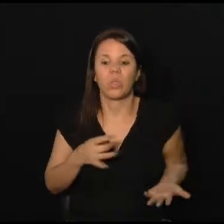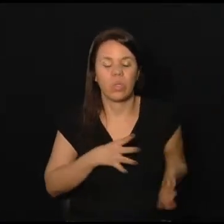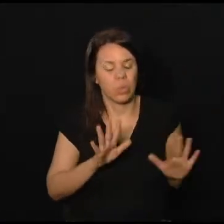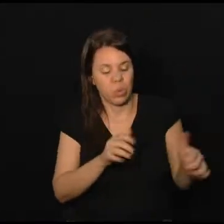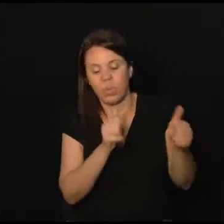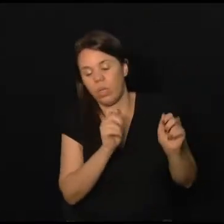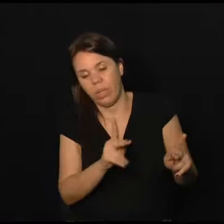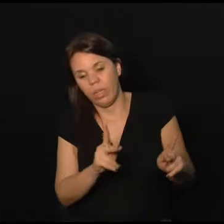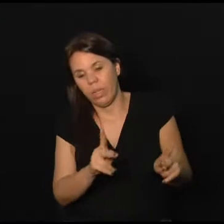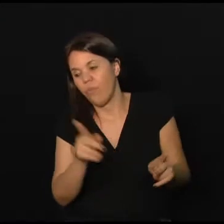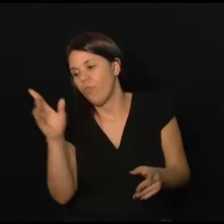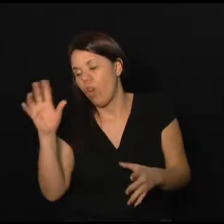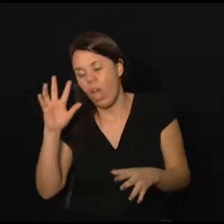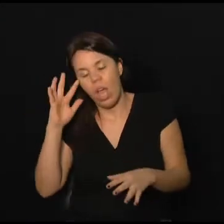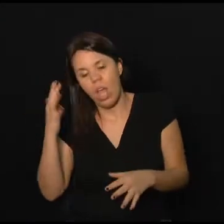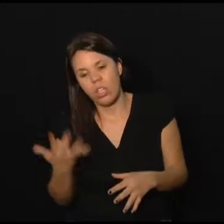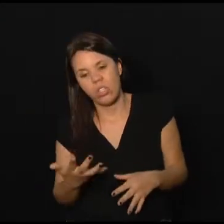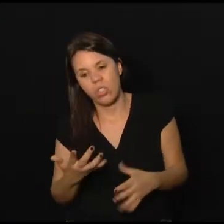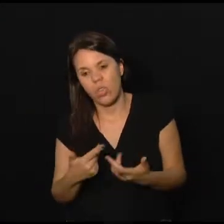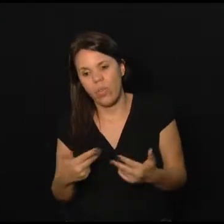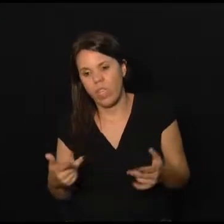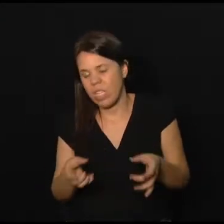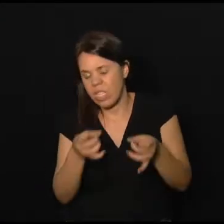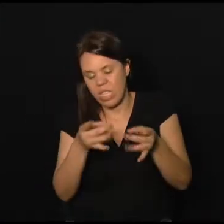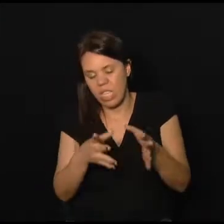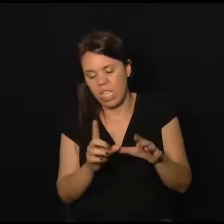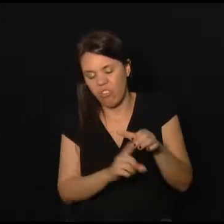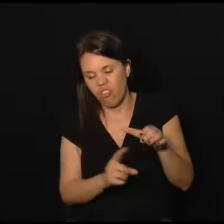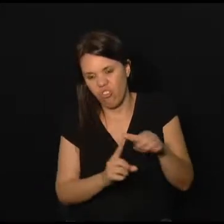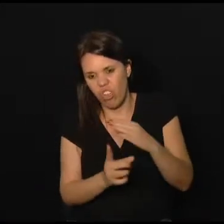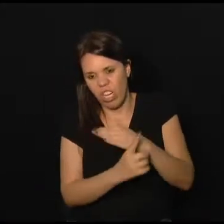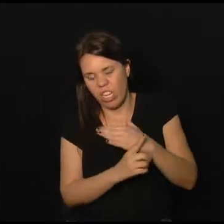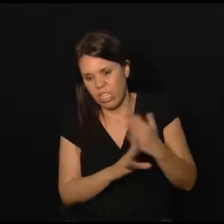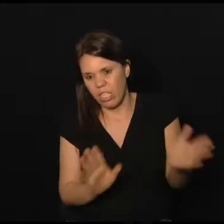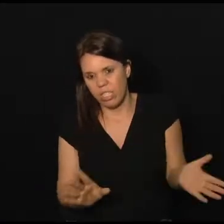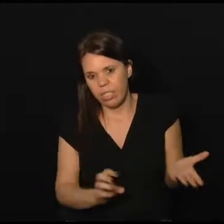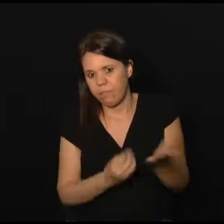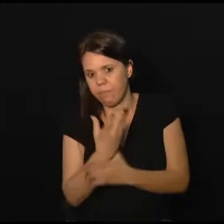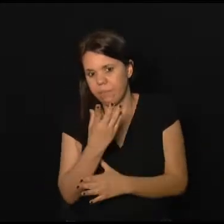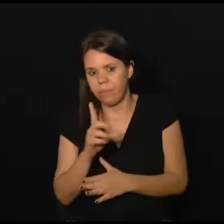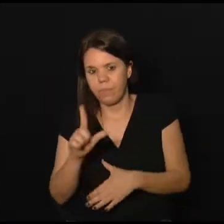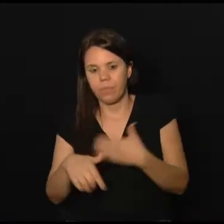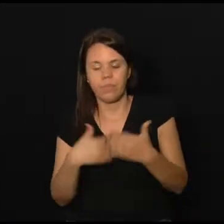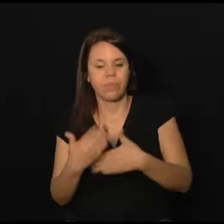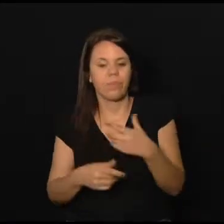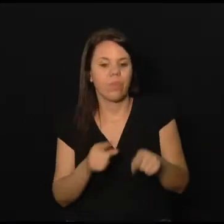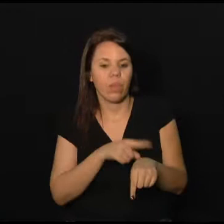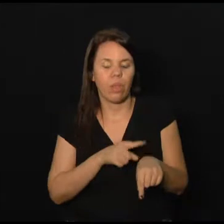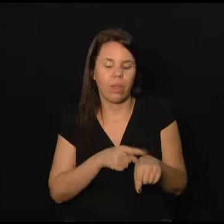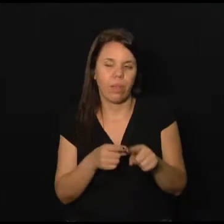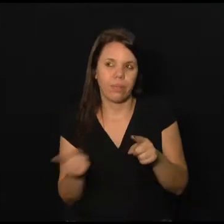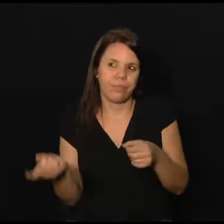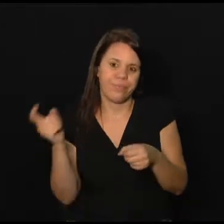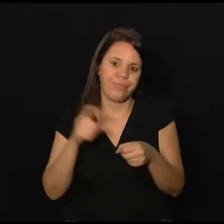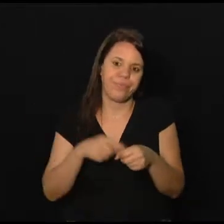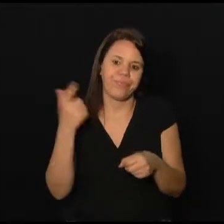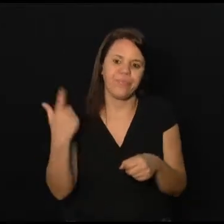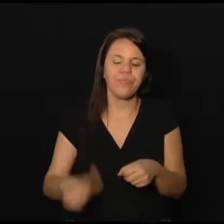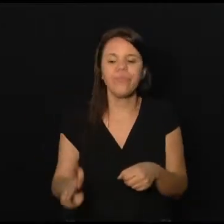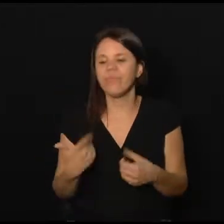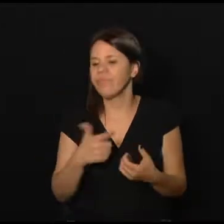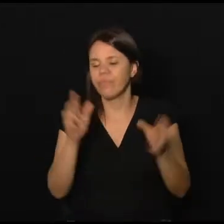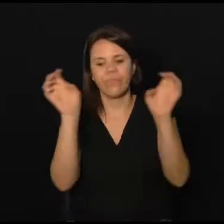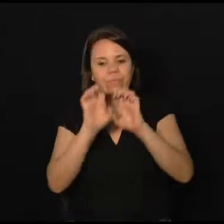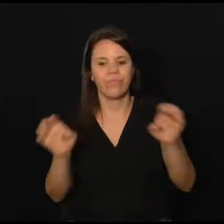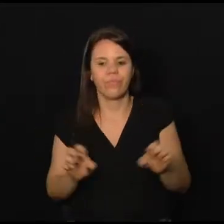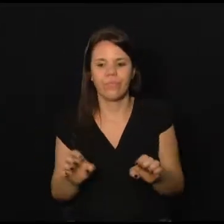bem, vamos lá, eu vou resolver isso, você sai da clínica, né? E aí o que acontece? Passa um período e ele já volta de novo, porque não tem